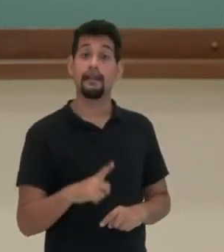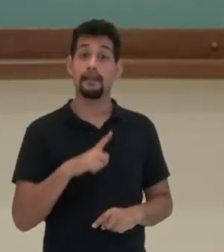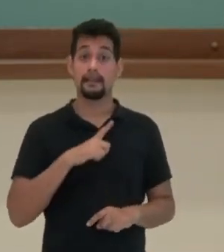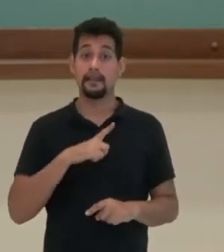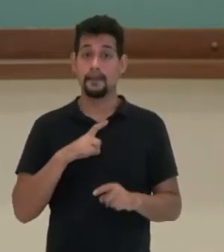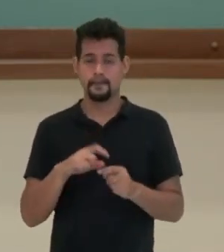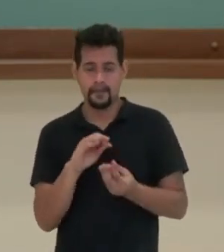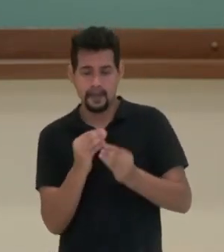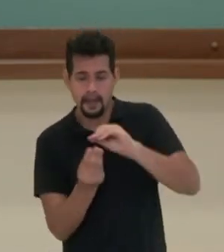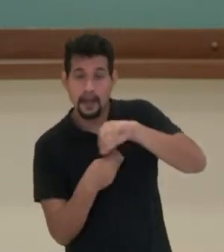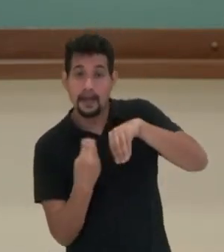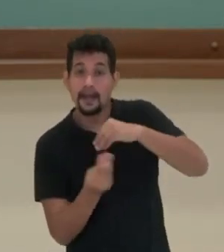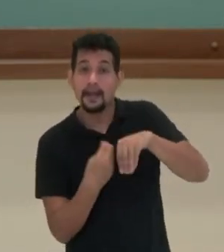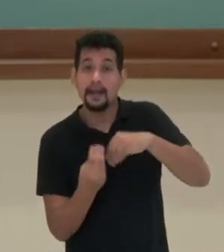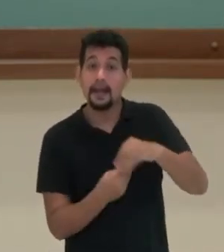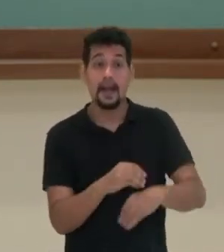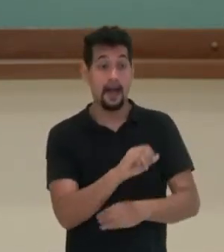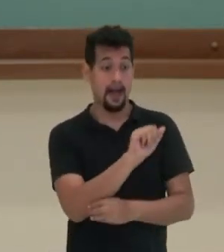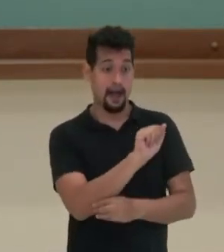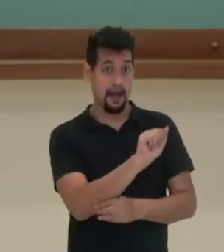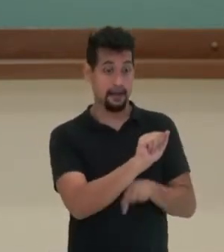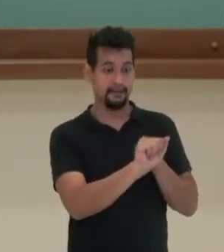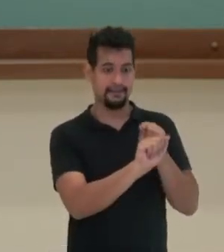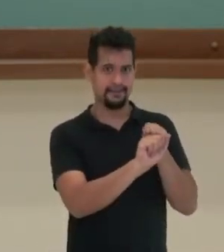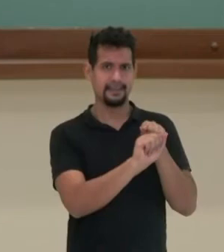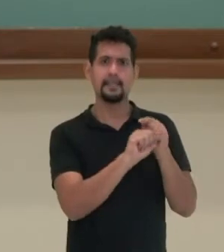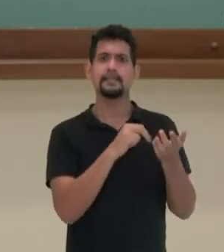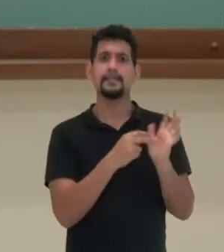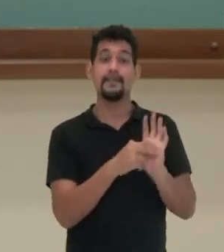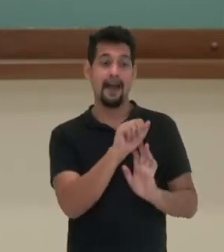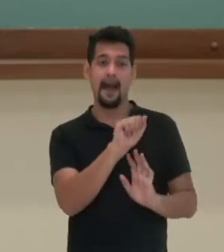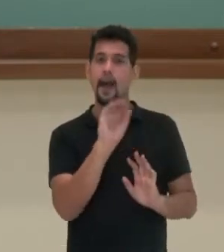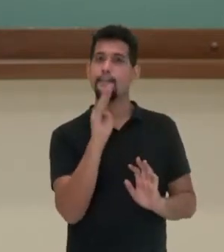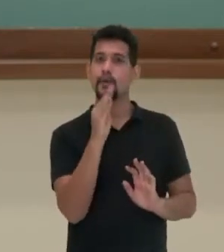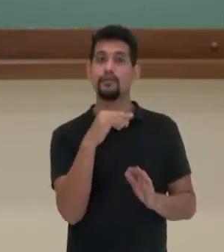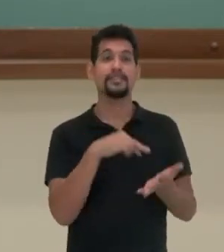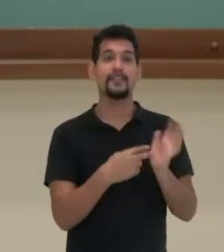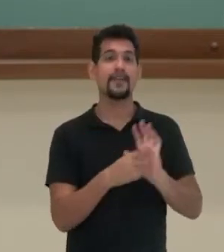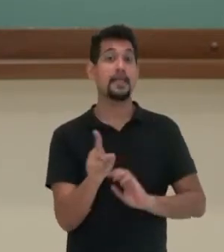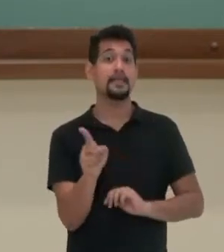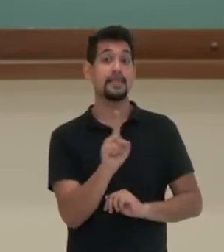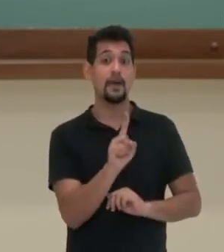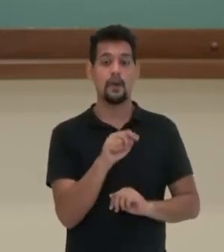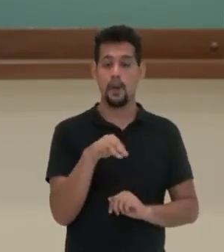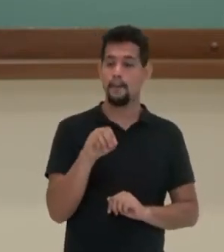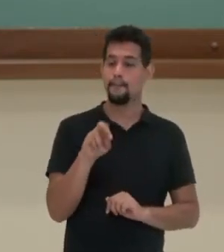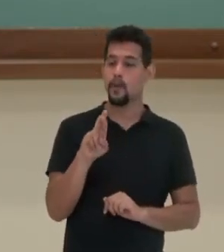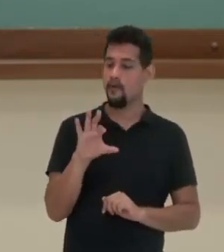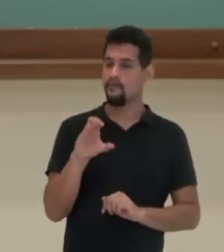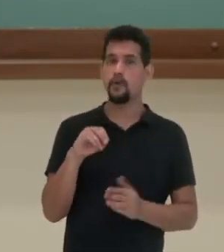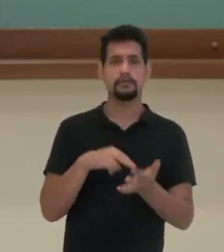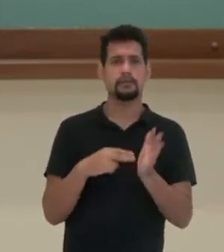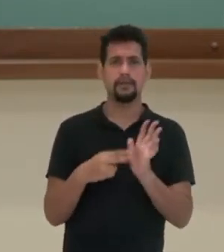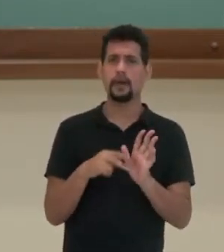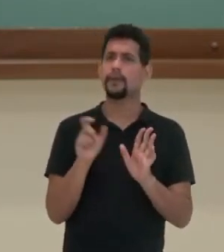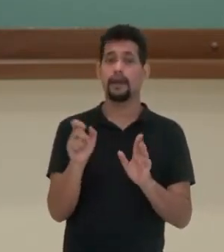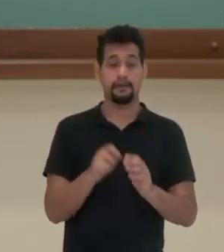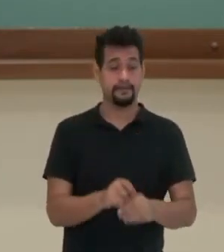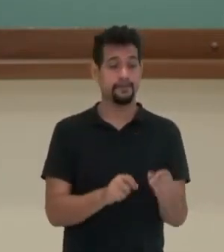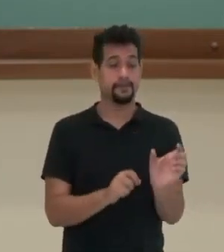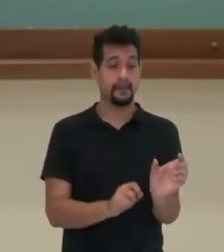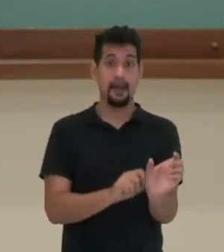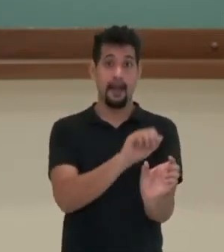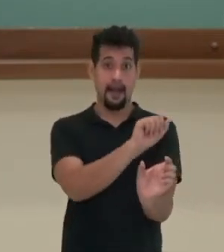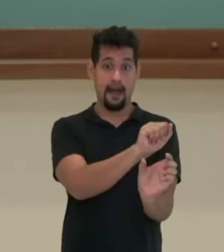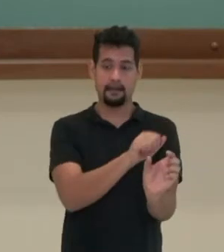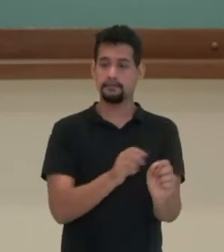substâncias amorfas. Olha, quando tem A em biologia significa não. Morfo, forma. Então são substâncias que não têm uma